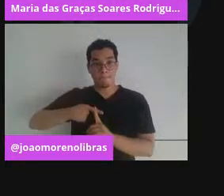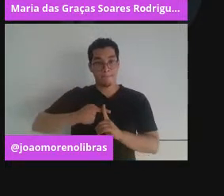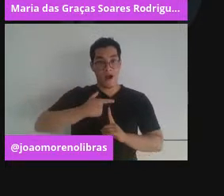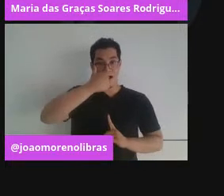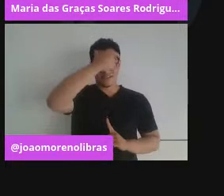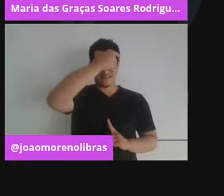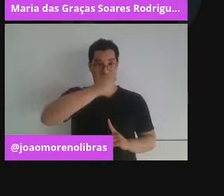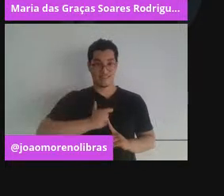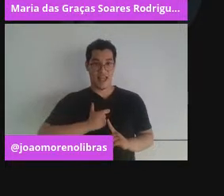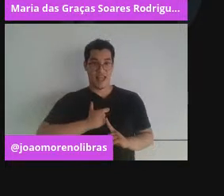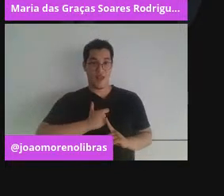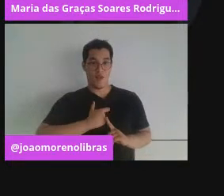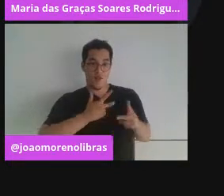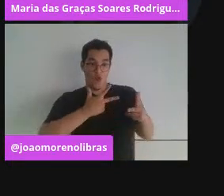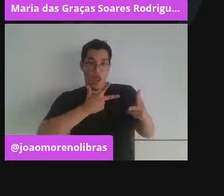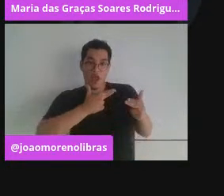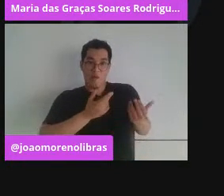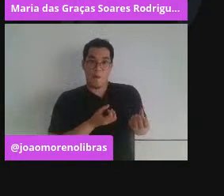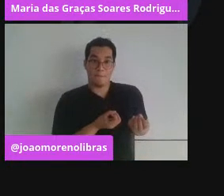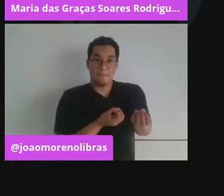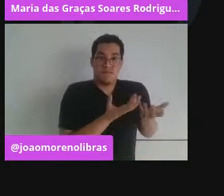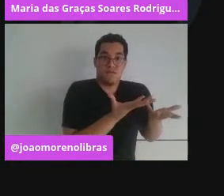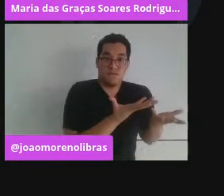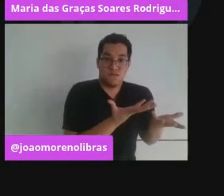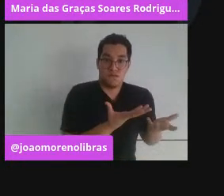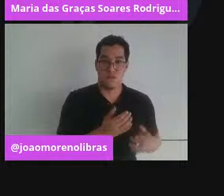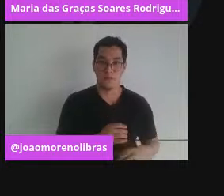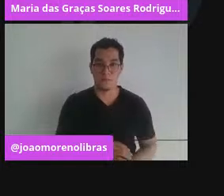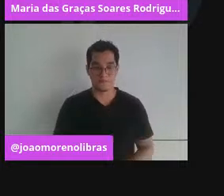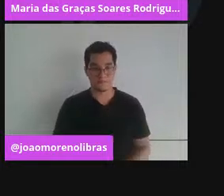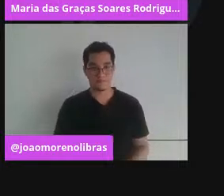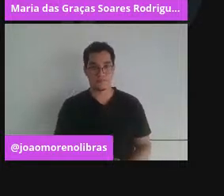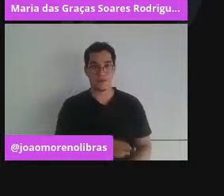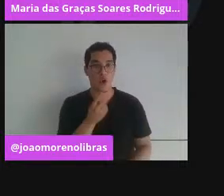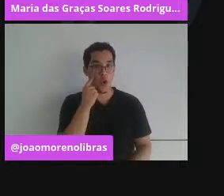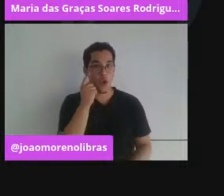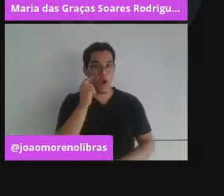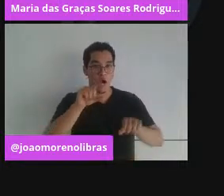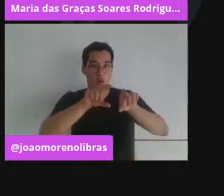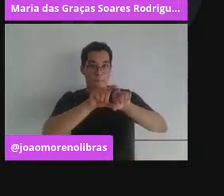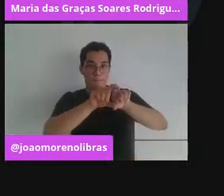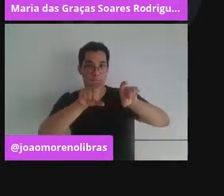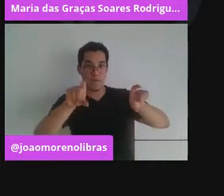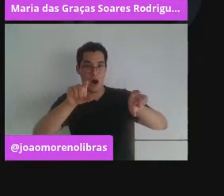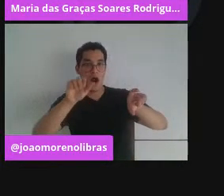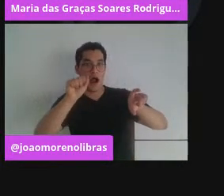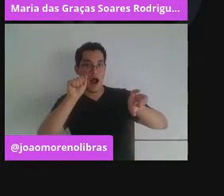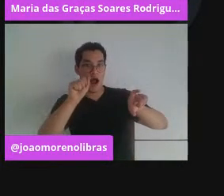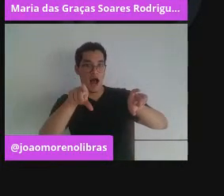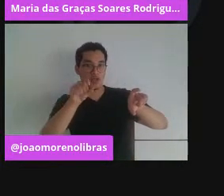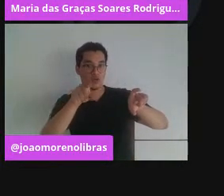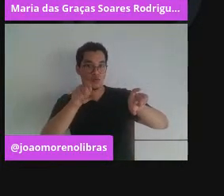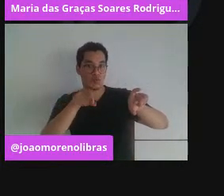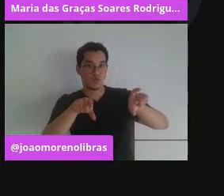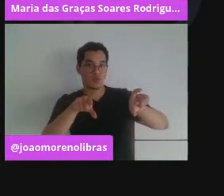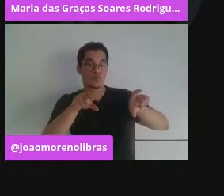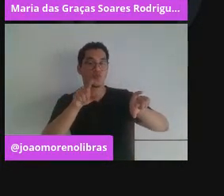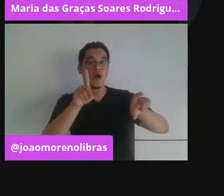que eu coloquei aí, de barrei de azul, o que eu estou utilizando na fala de